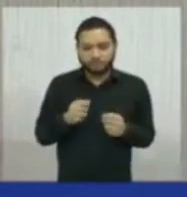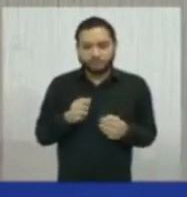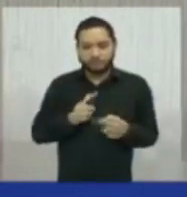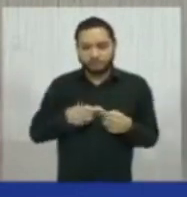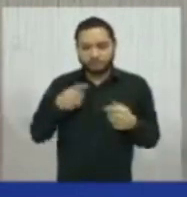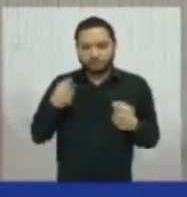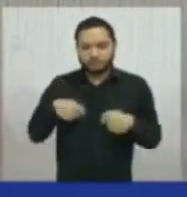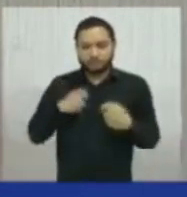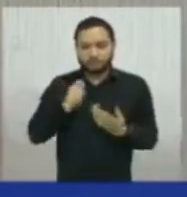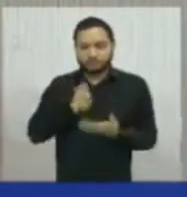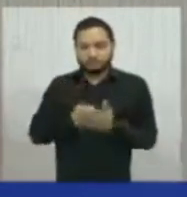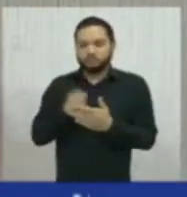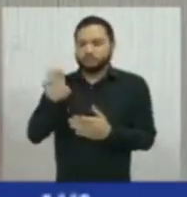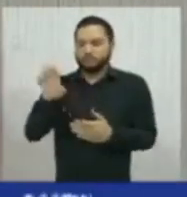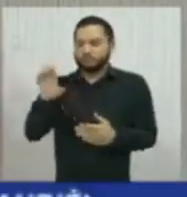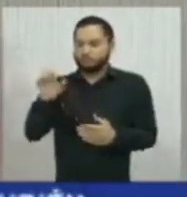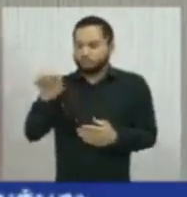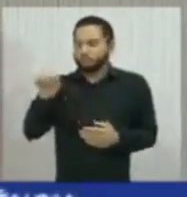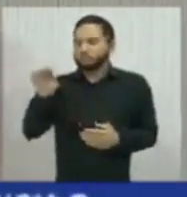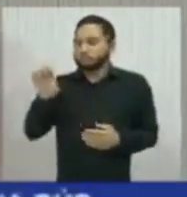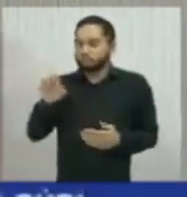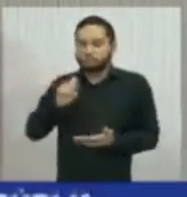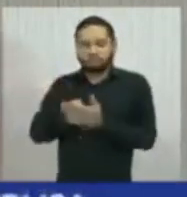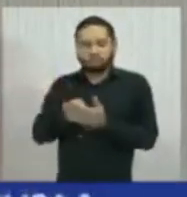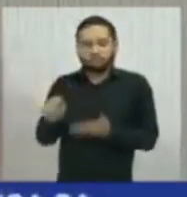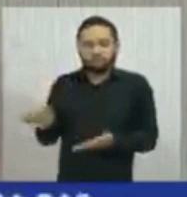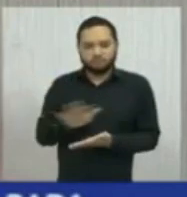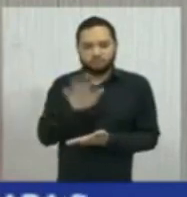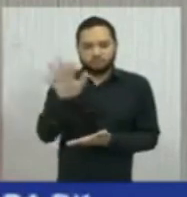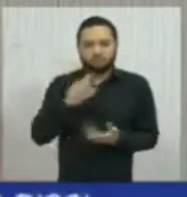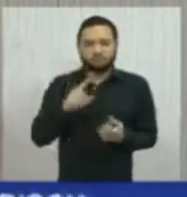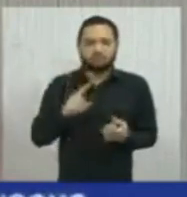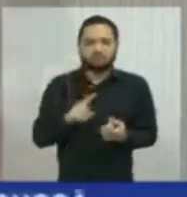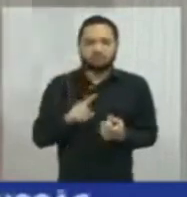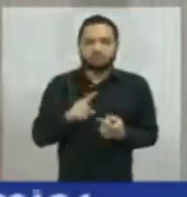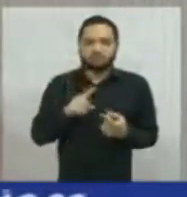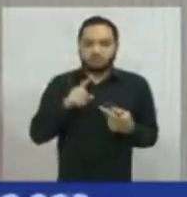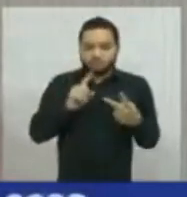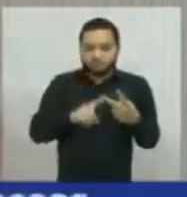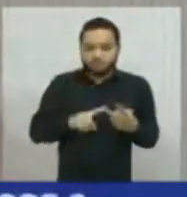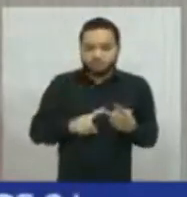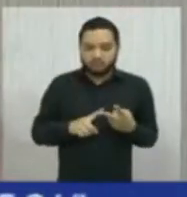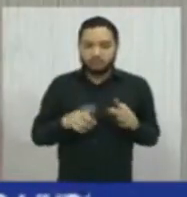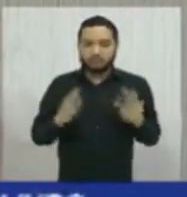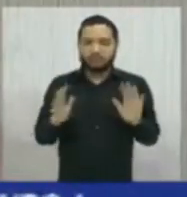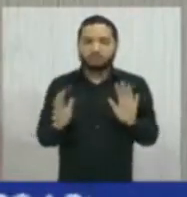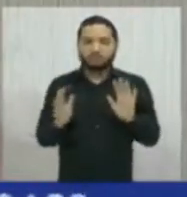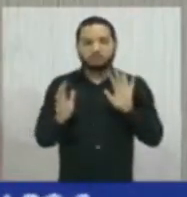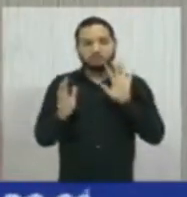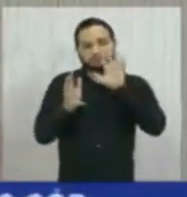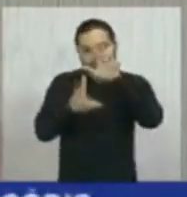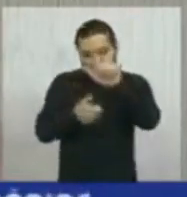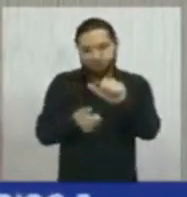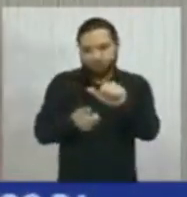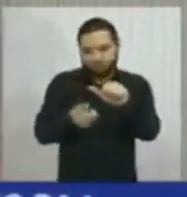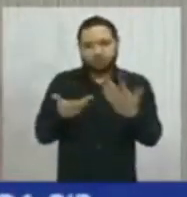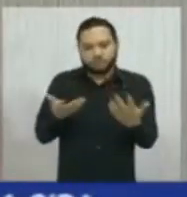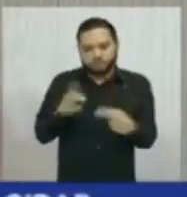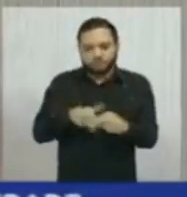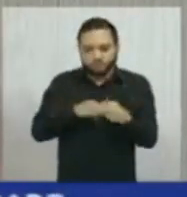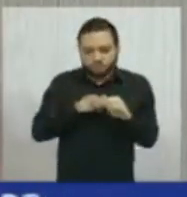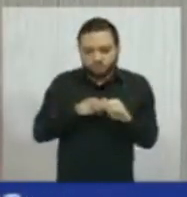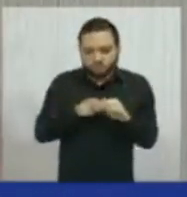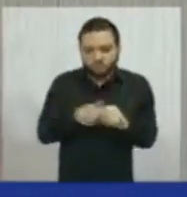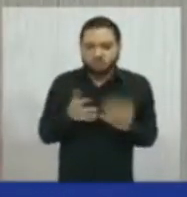cara a CAGES. E, segundo, que aí não é questão financeira, é a questão do planeta, né? Então, a gente precisa pensar, talvez esse